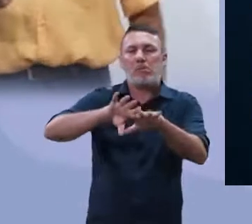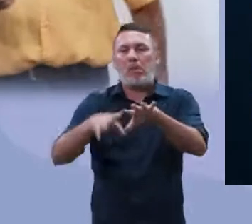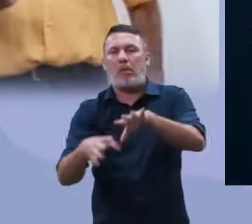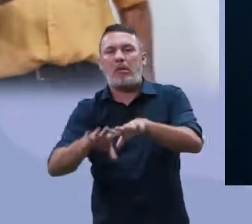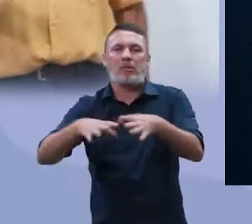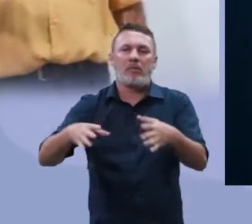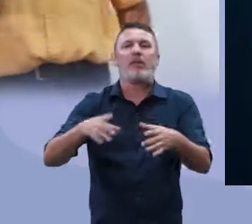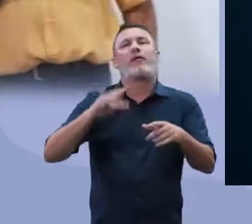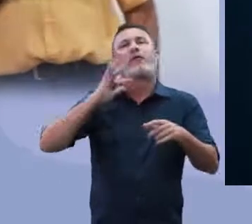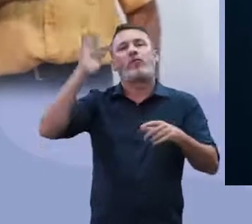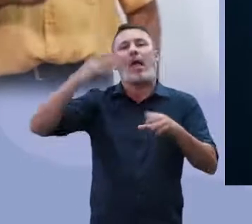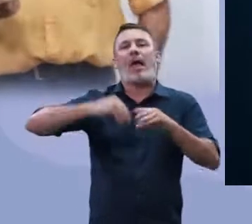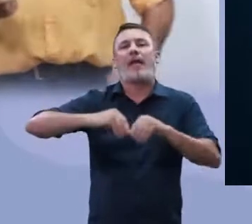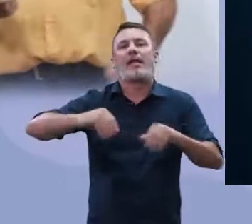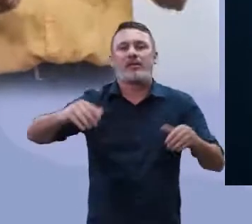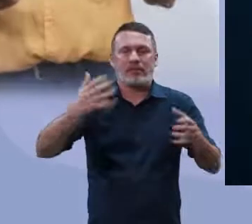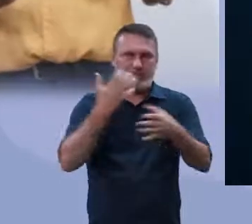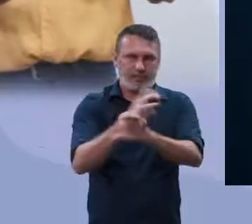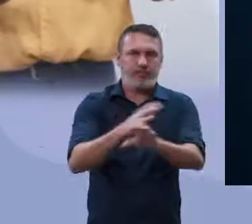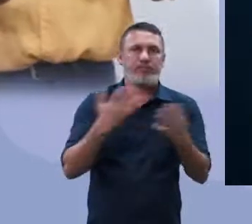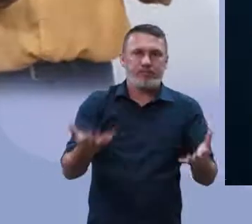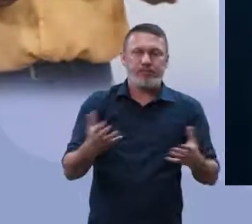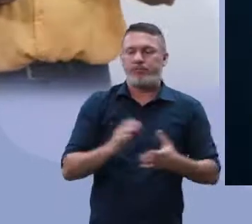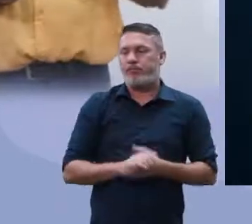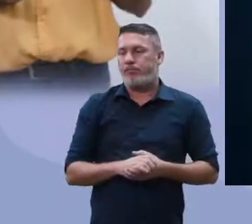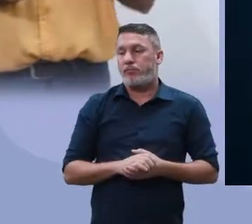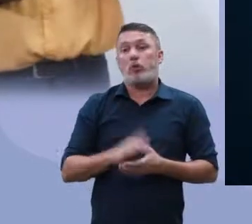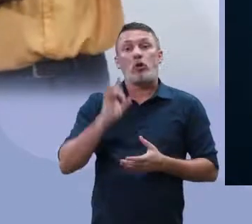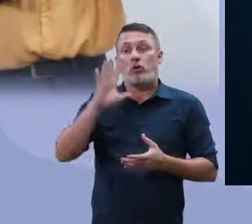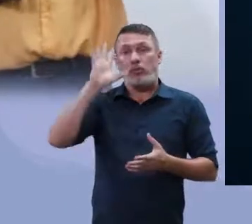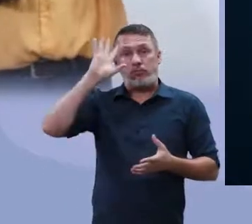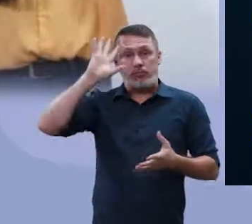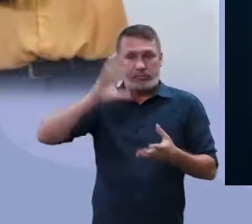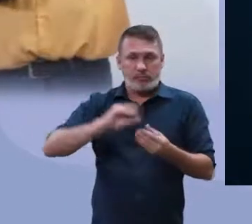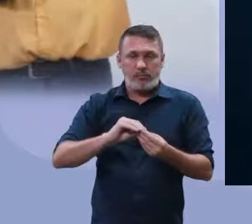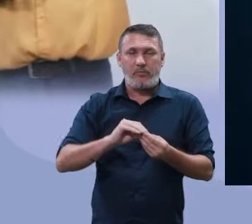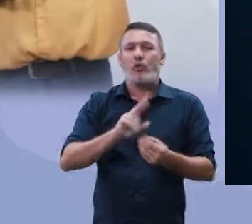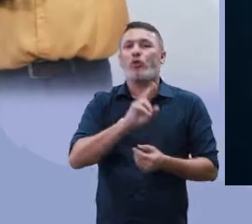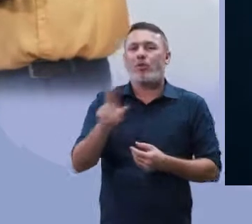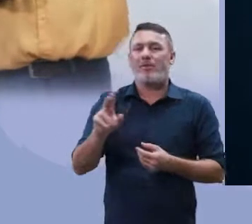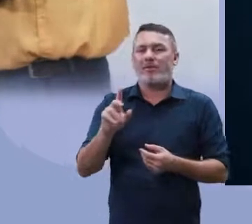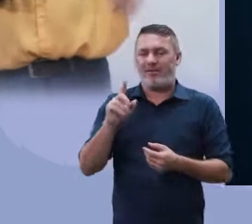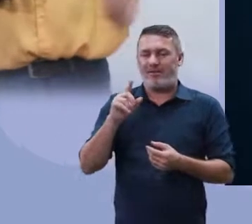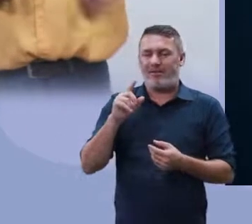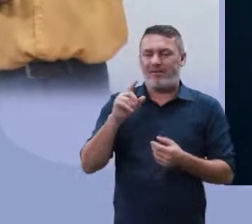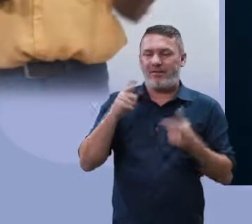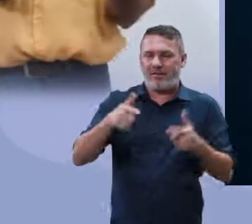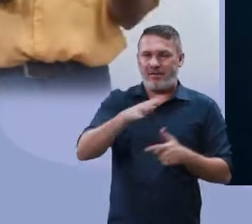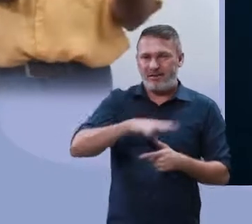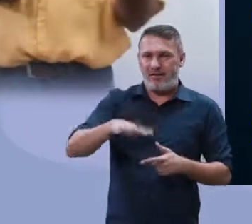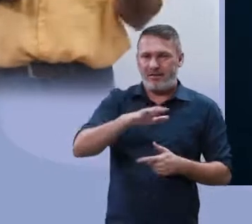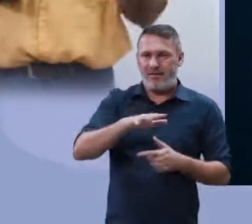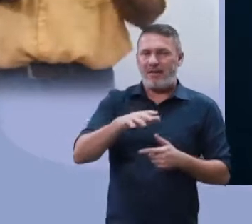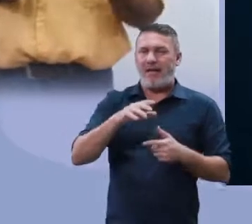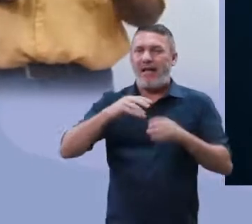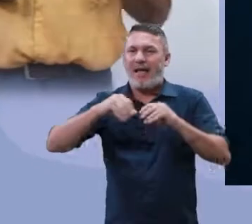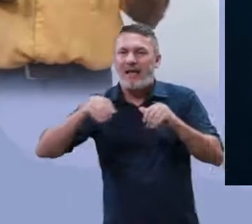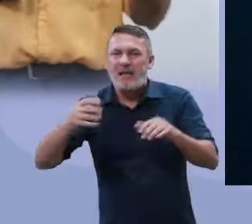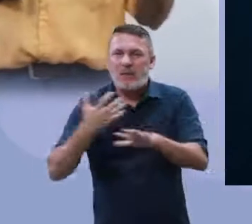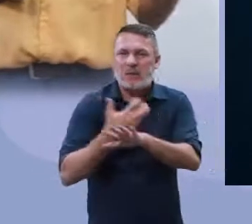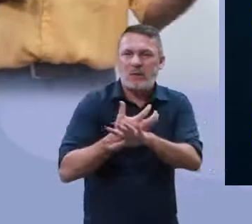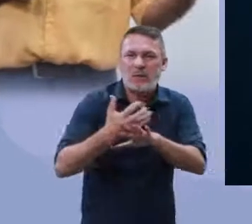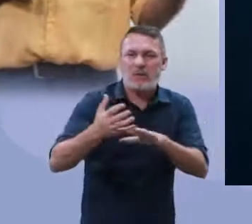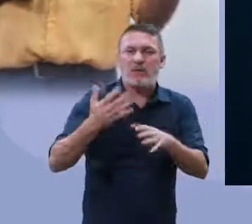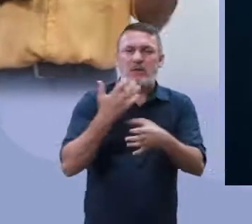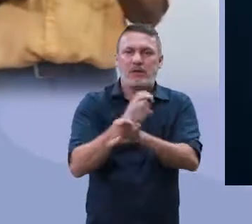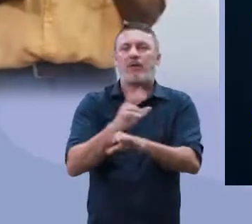uma desertificação. E aí, só relembrando, né, essa desertificação ela vai estar promovendo ali uma